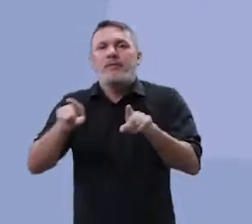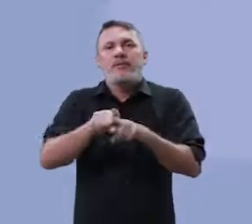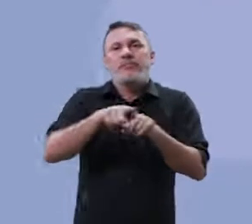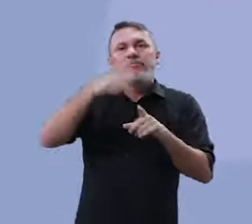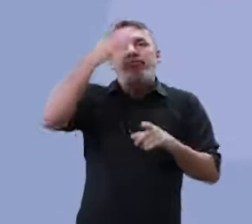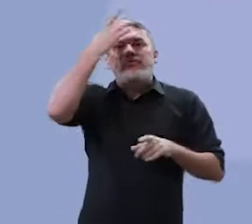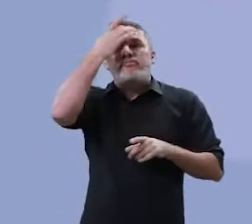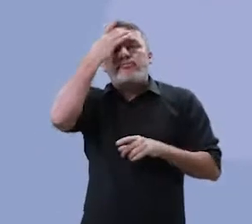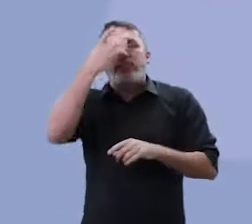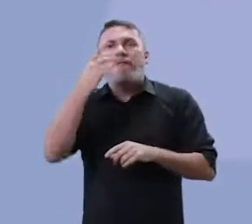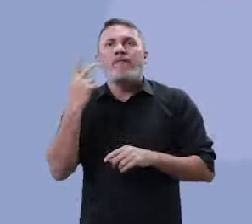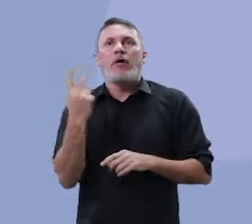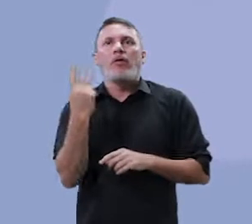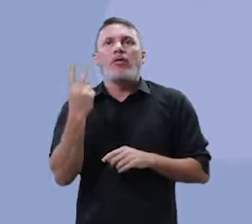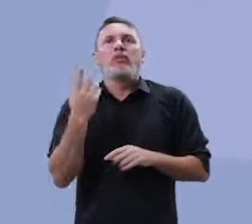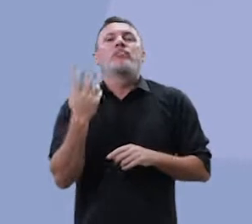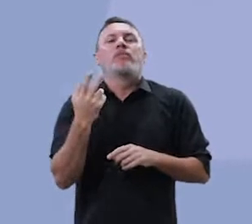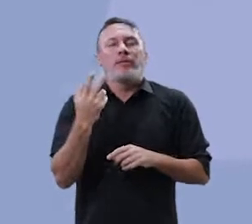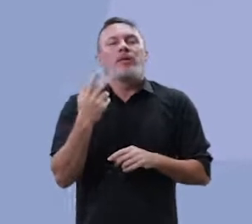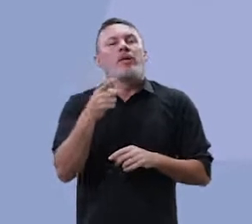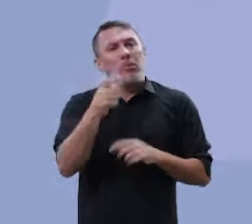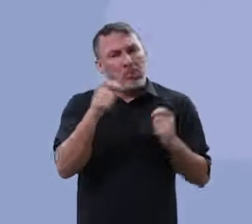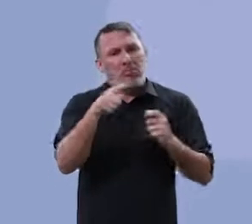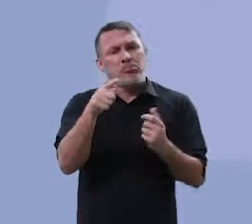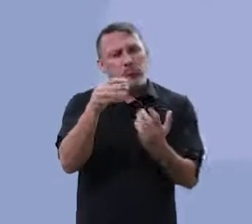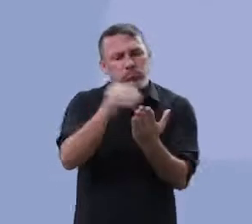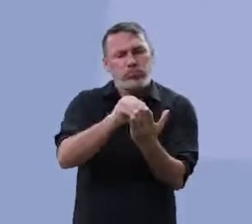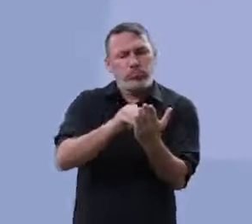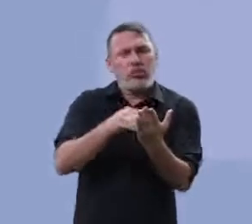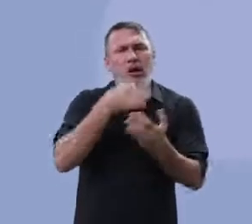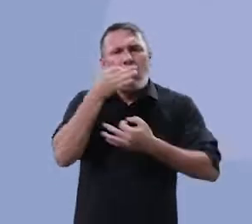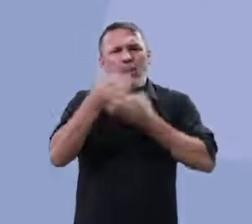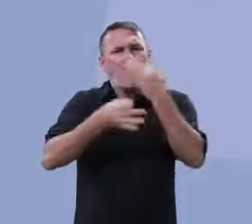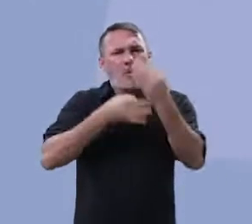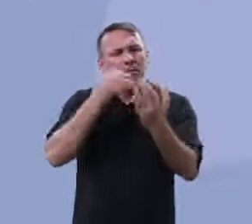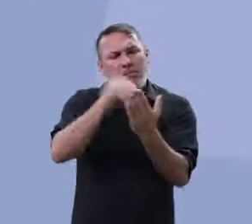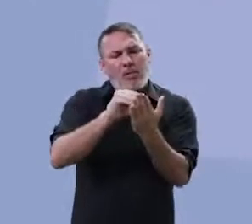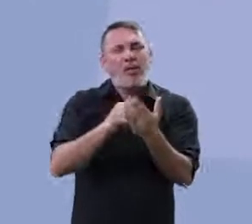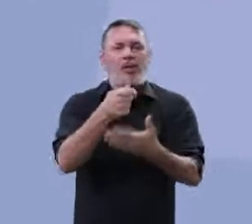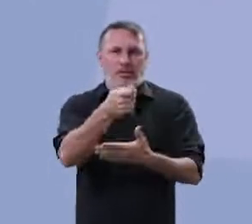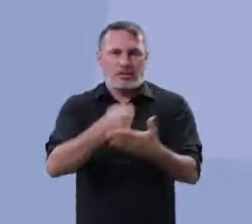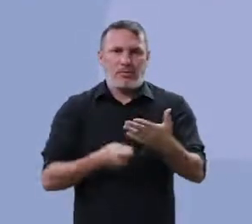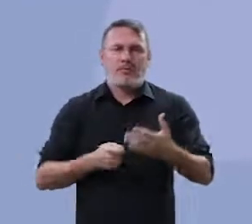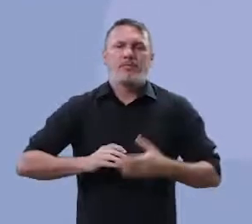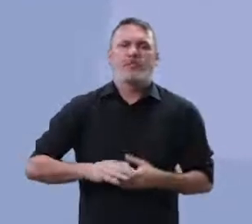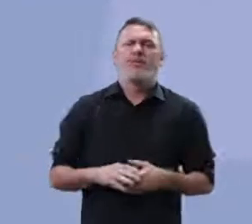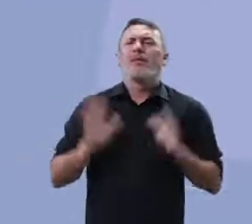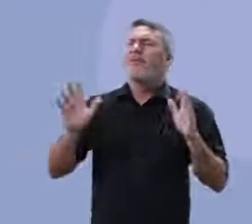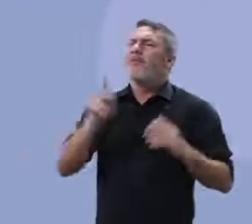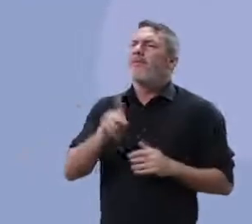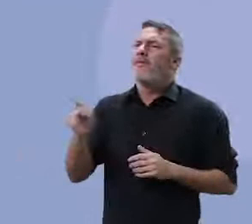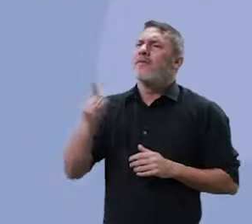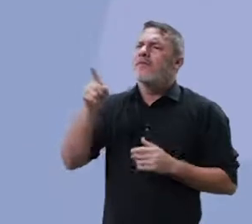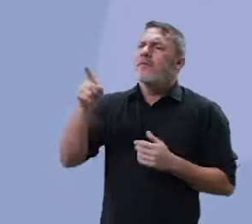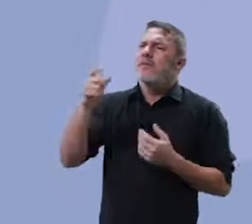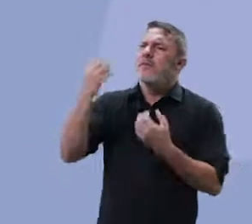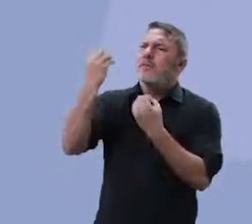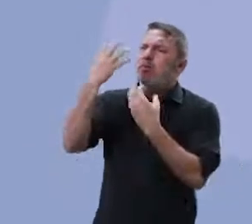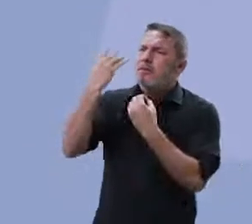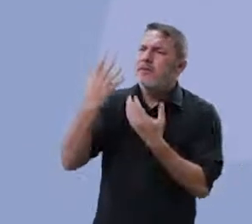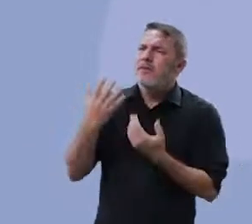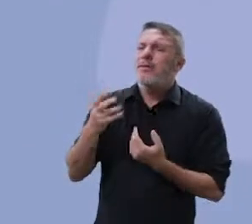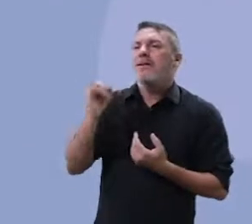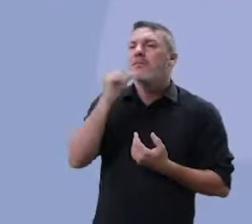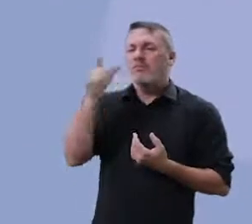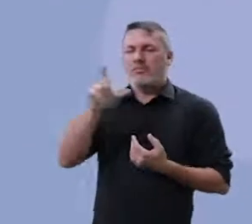aí, são argumentos e problemas que você pode jogar na sua redação. Mas, professor, você está dizendo isso